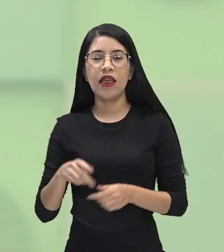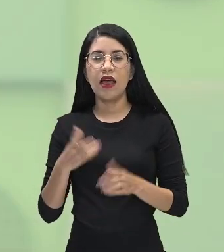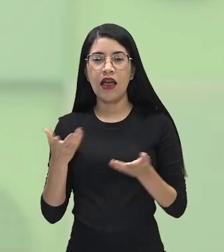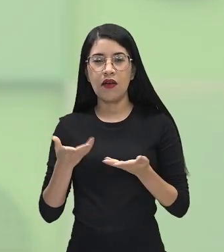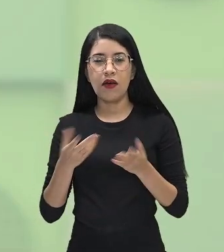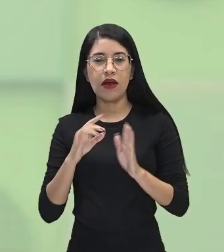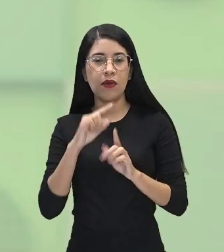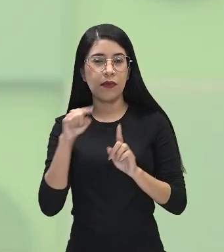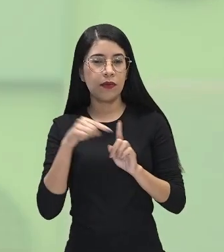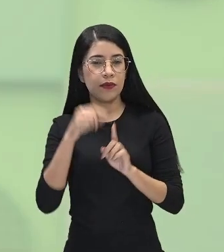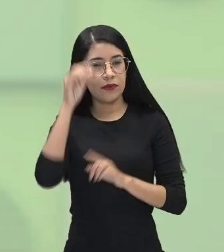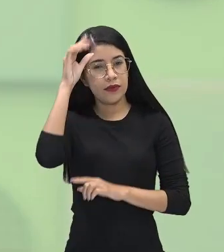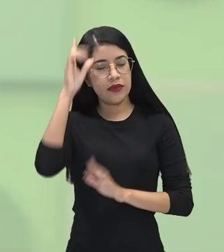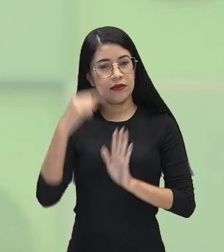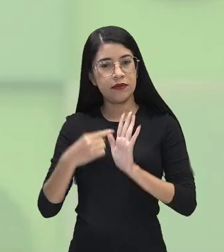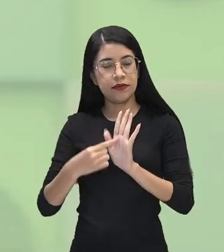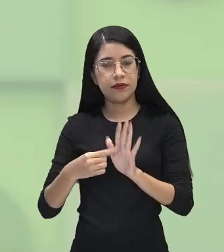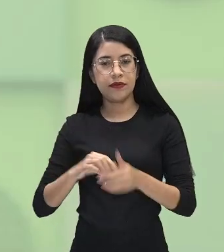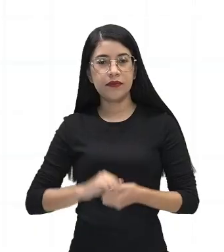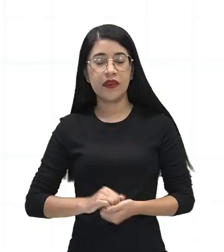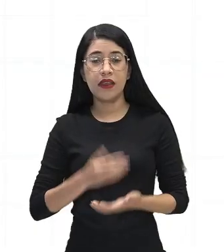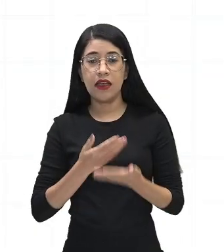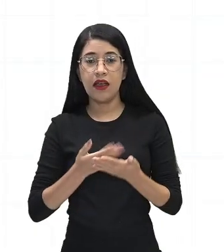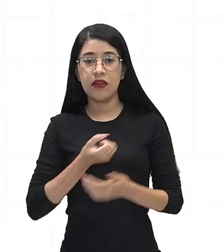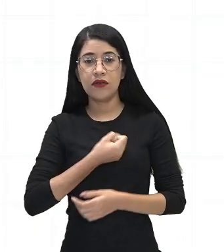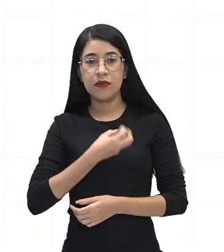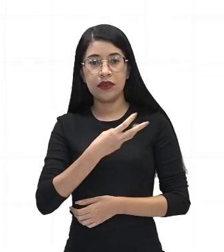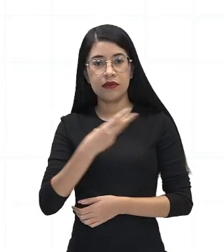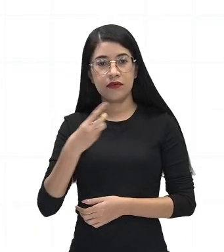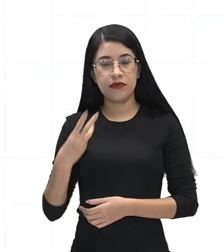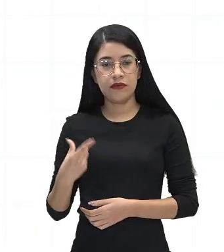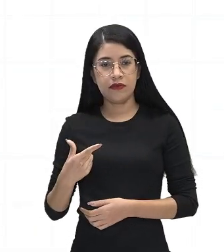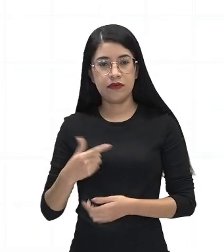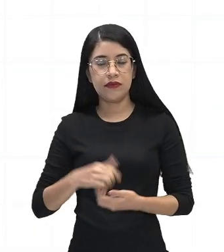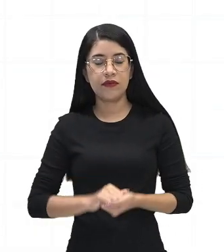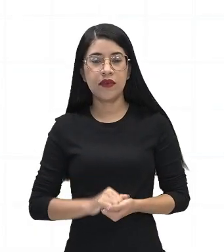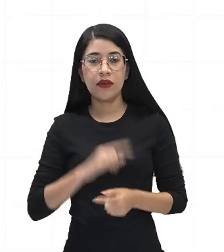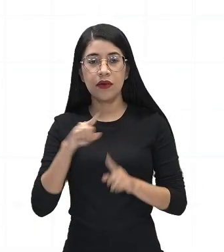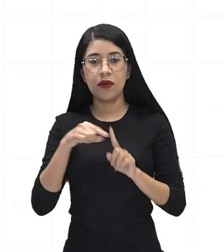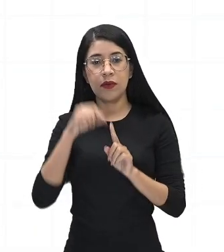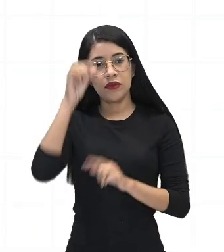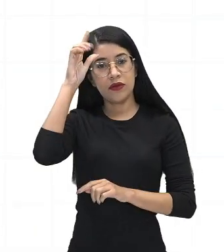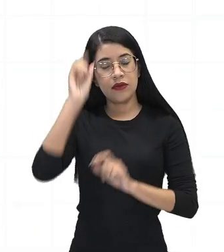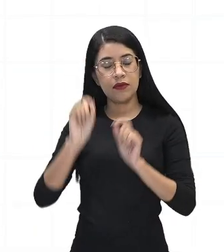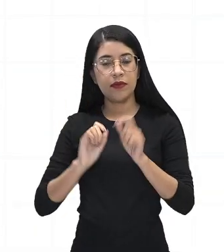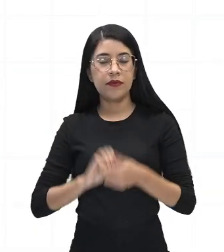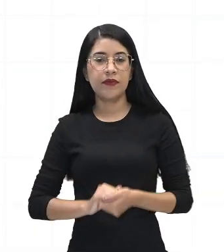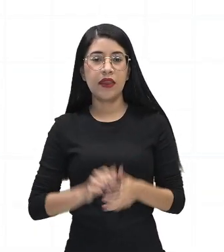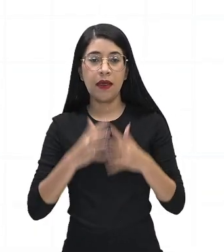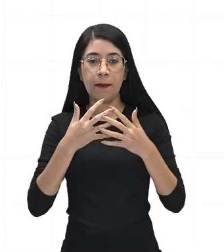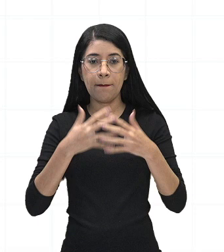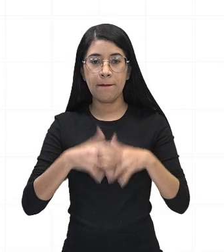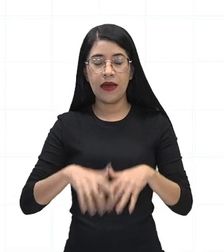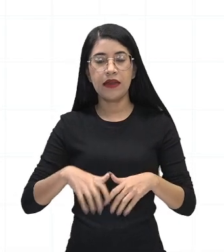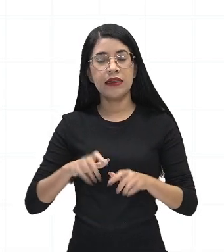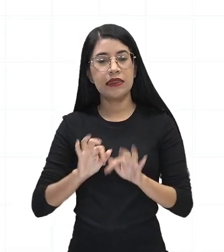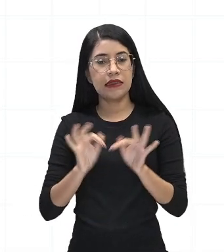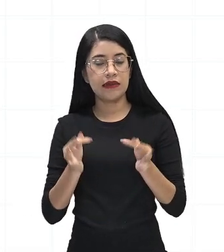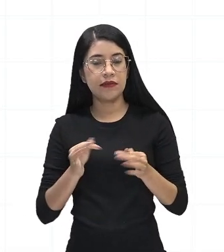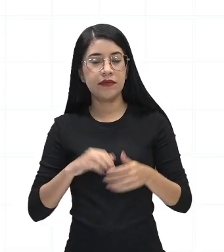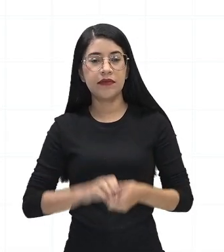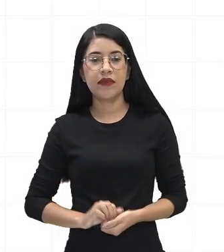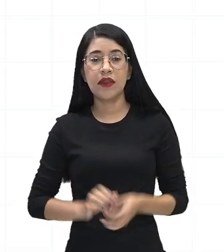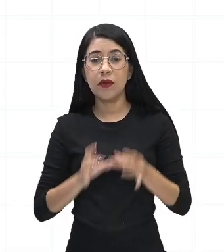aí o objeto de conhecimento da nossa aula de número 32. No nosso objeto de conhecimento temos máquinas simples e